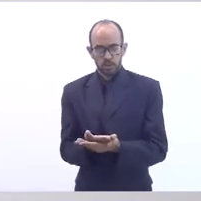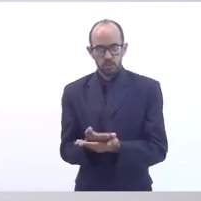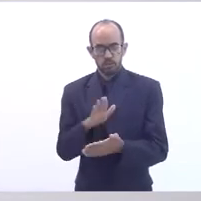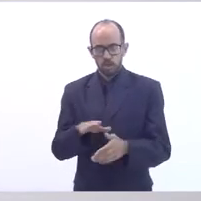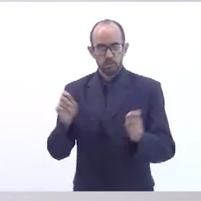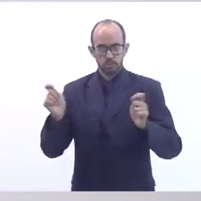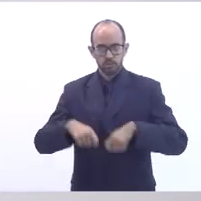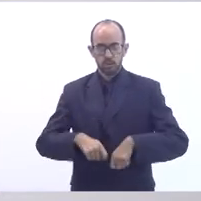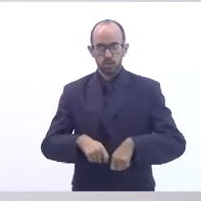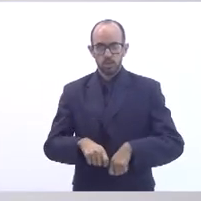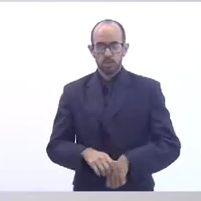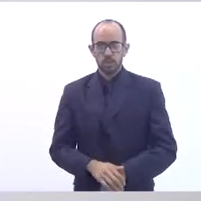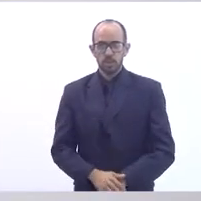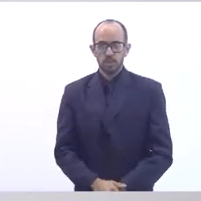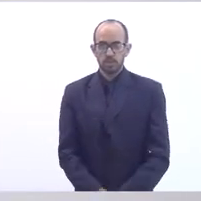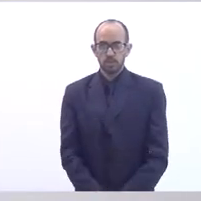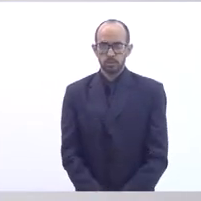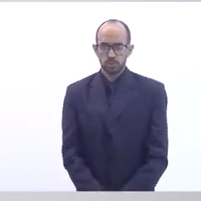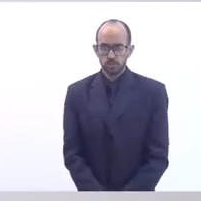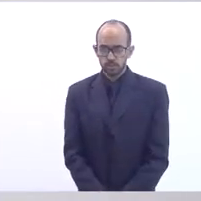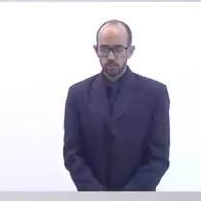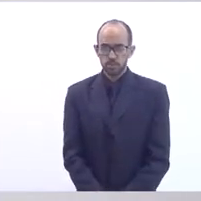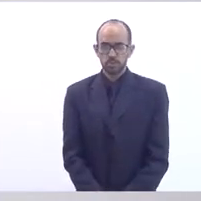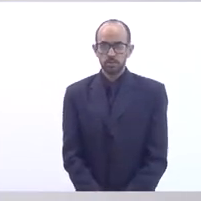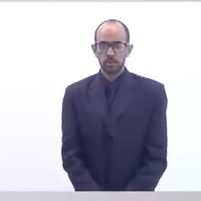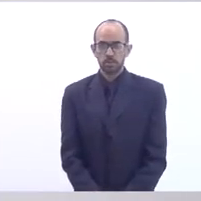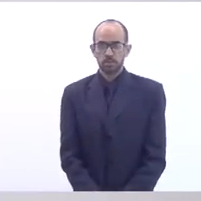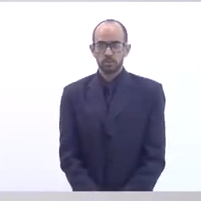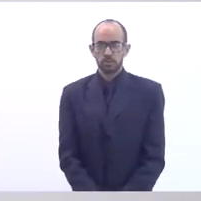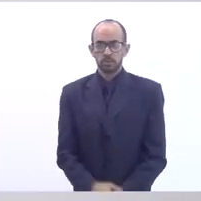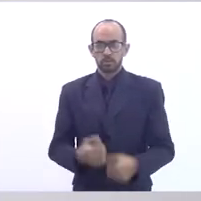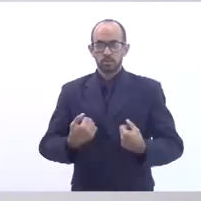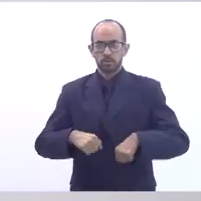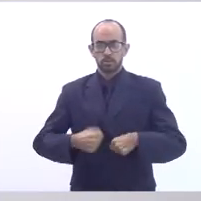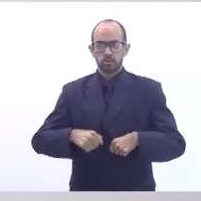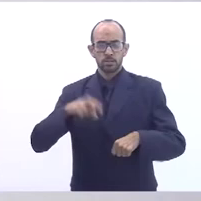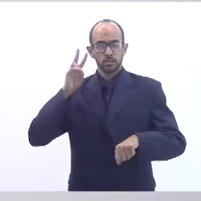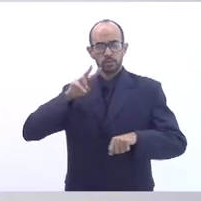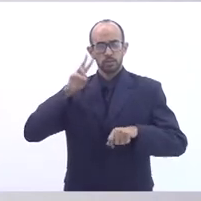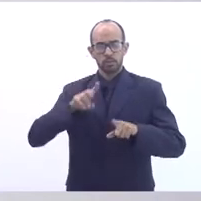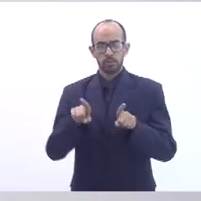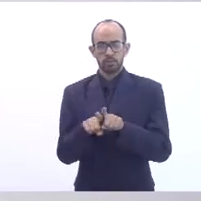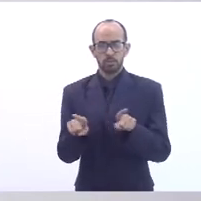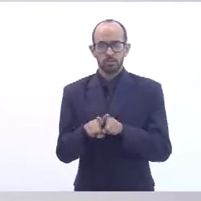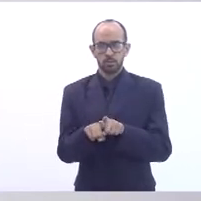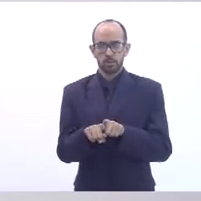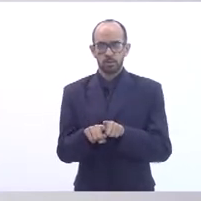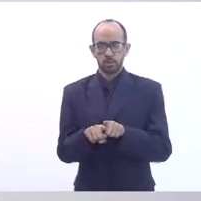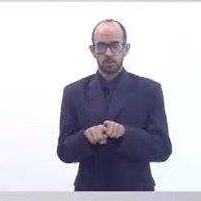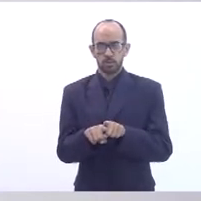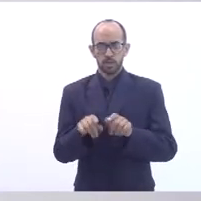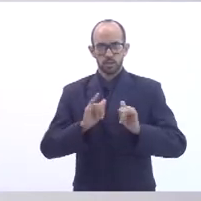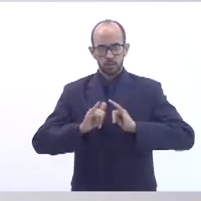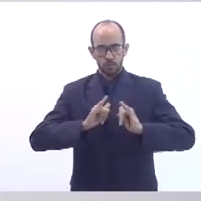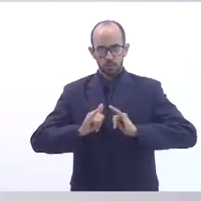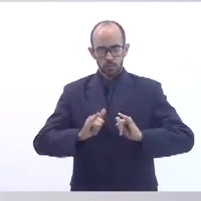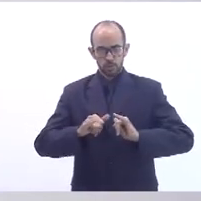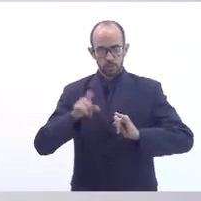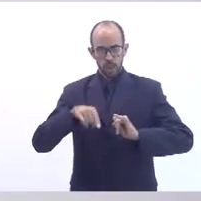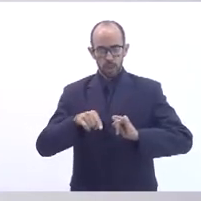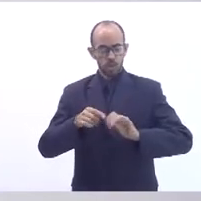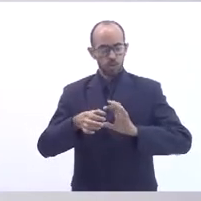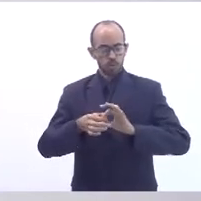possibilidade de estar lá a gente tem que lembrar que esses números é esses dados são que